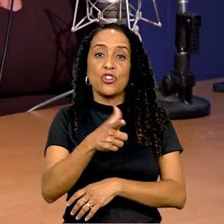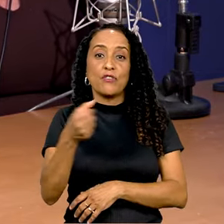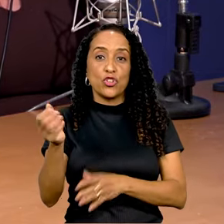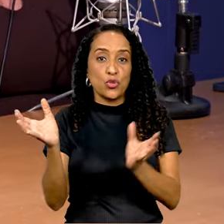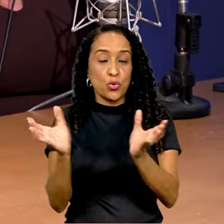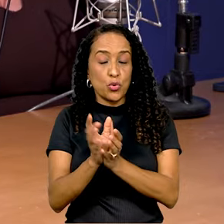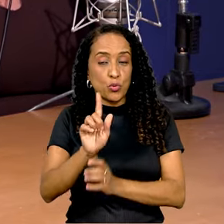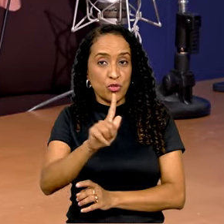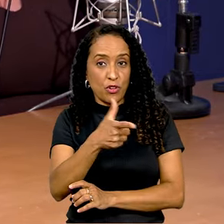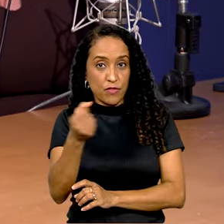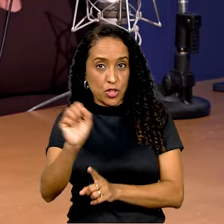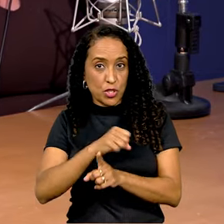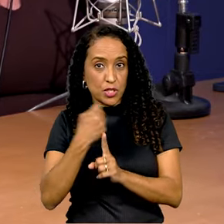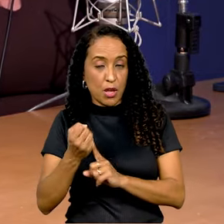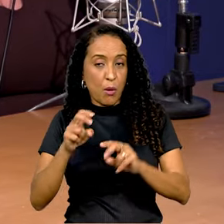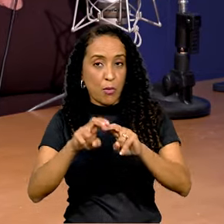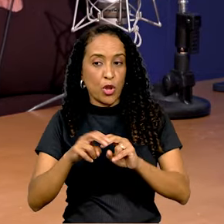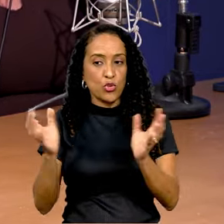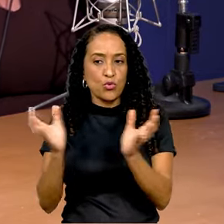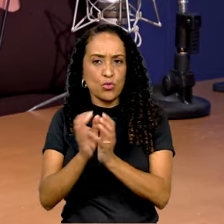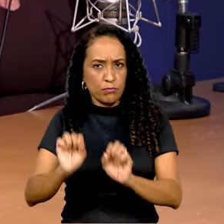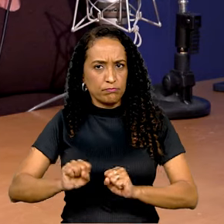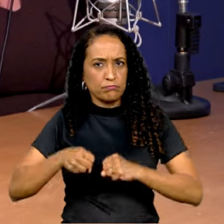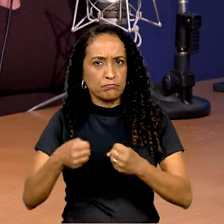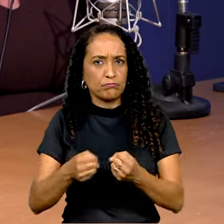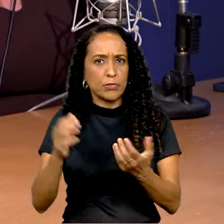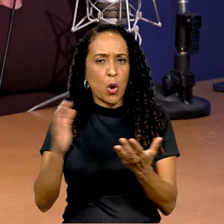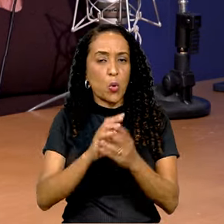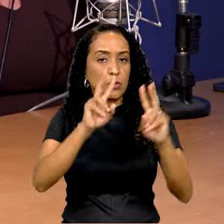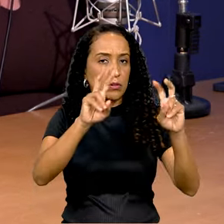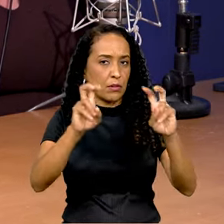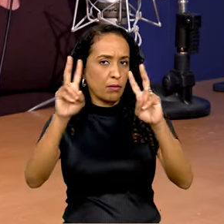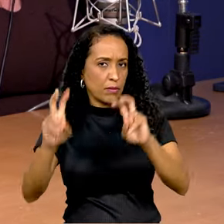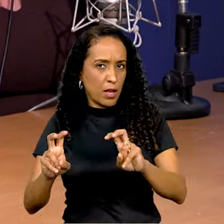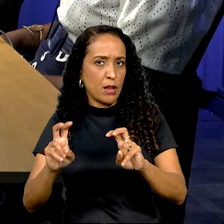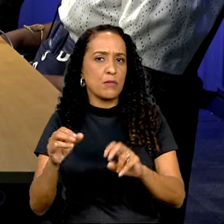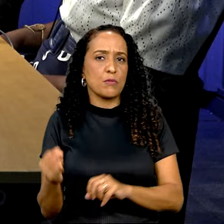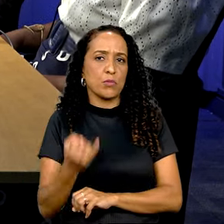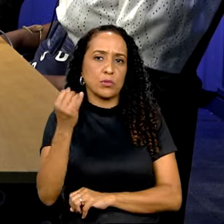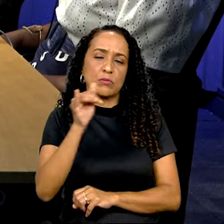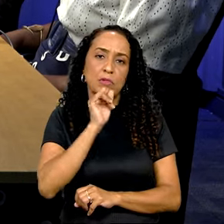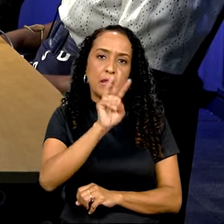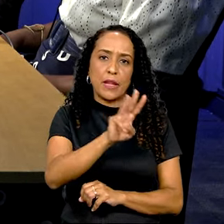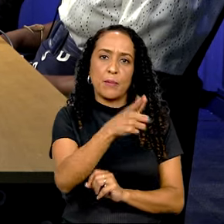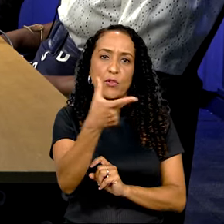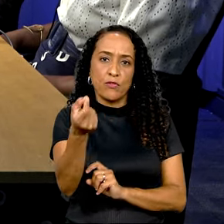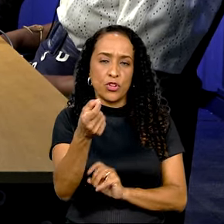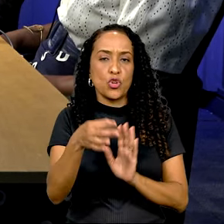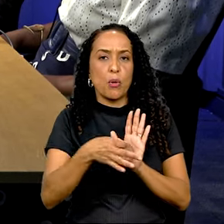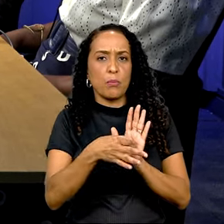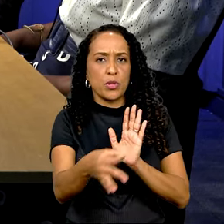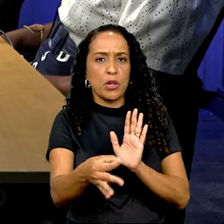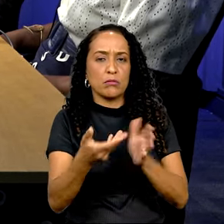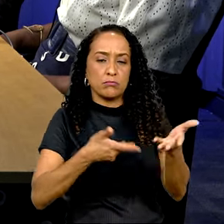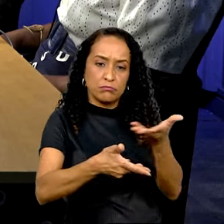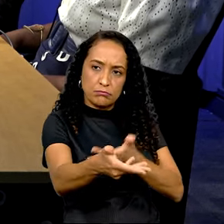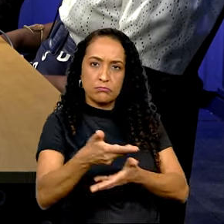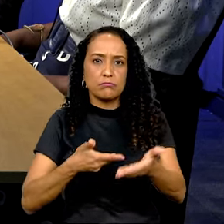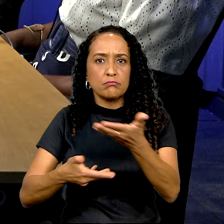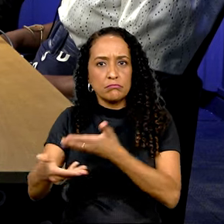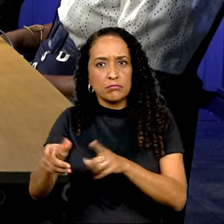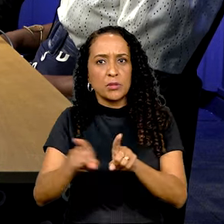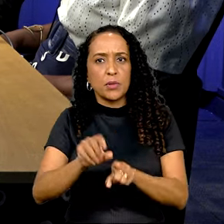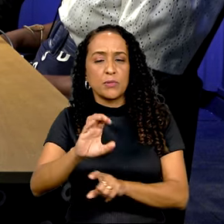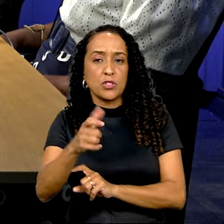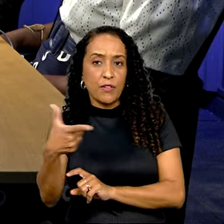G20 nesse grupo do G20 social através dos grupos de engajamento em alguns temas importantes Então como W20 é uma opinião muito compartilhada